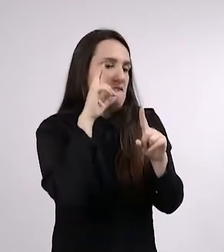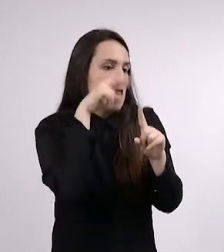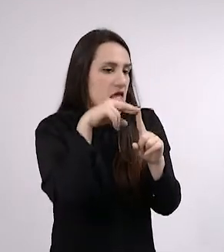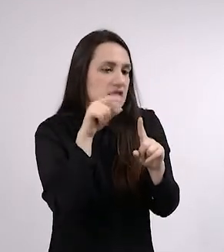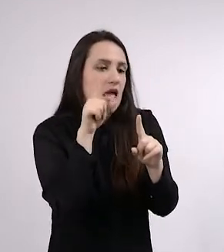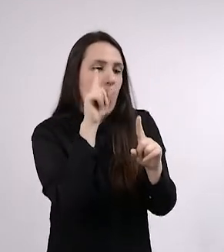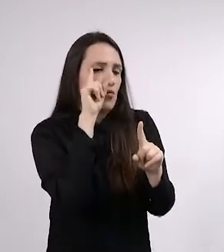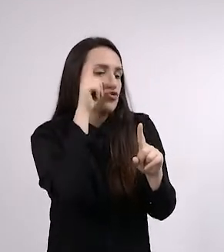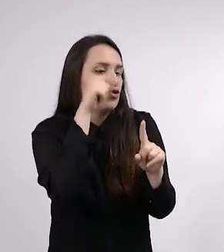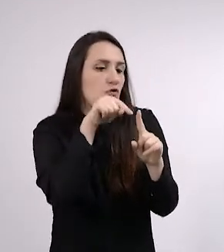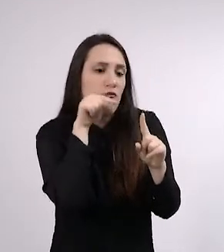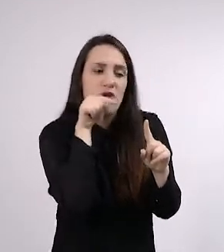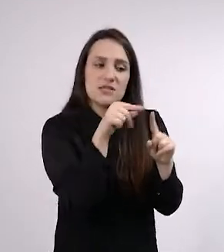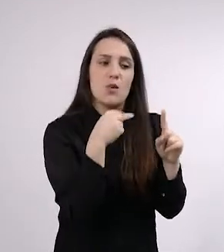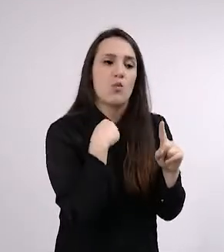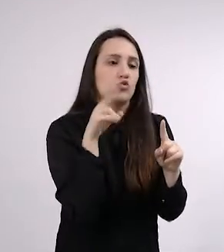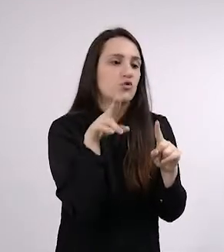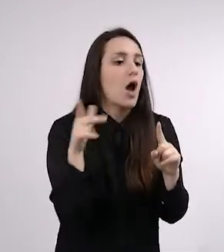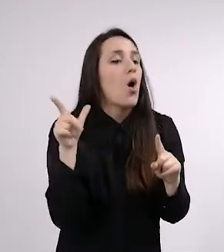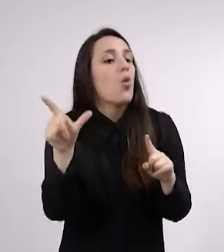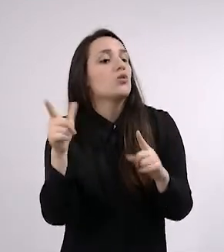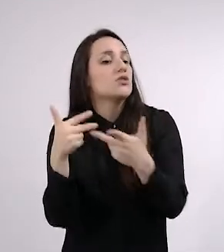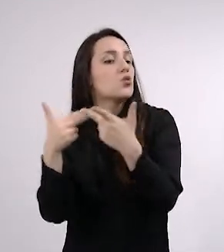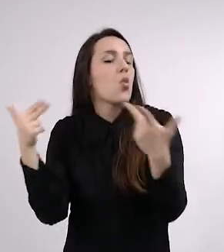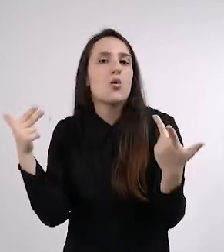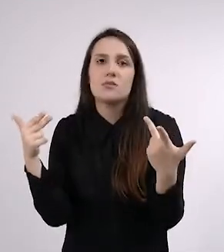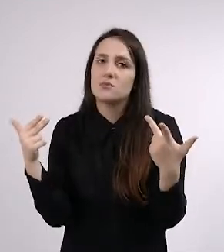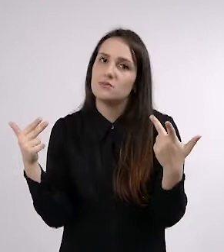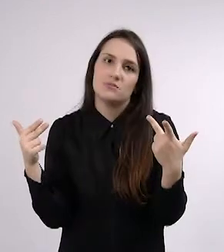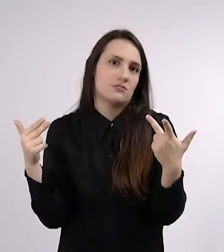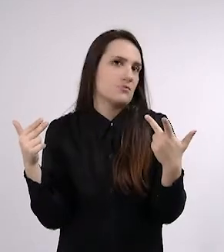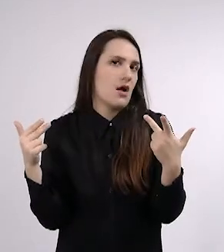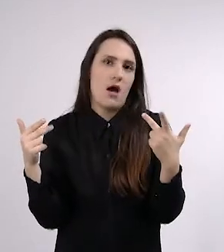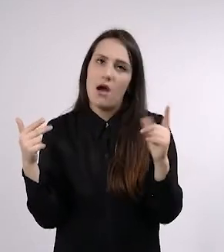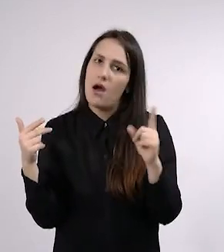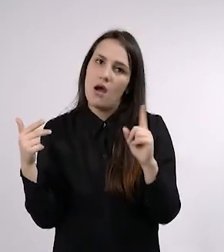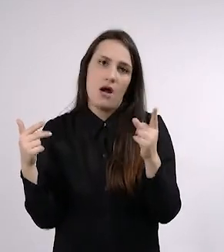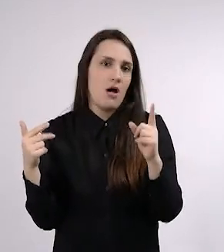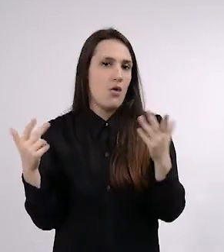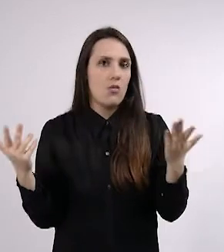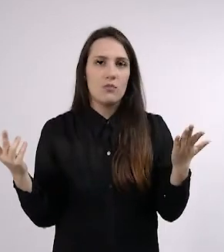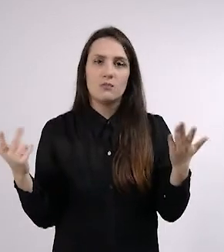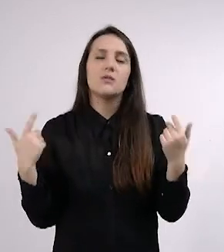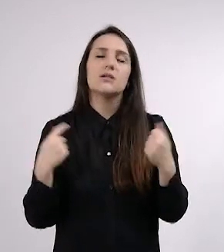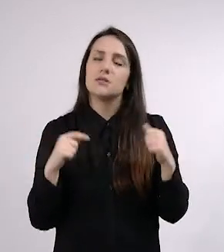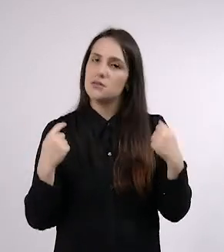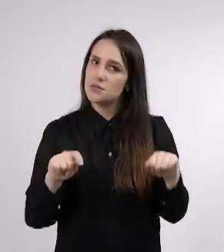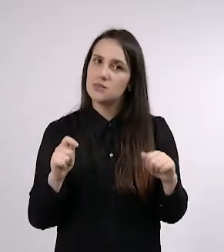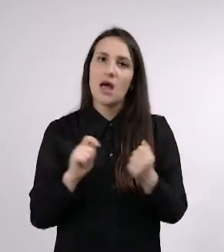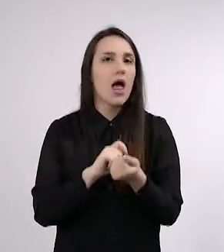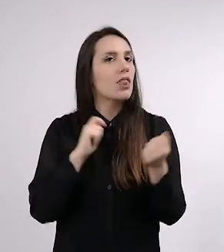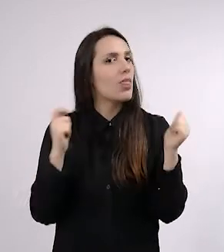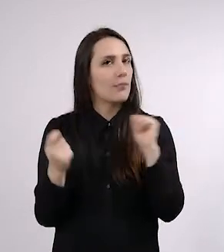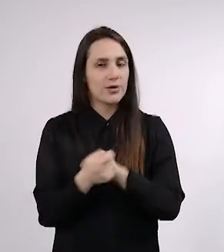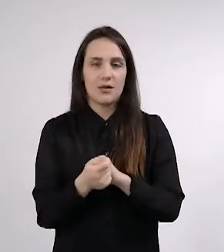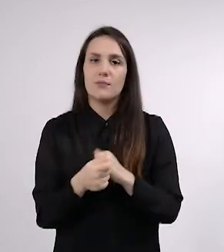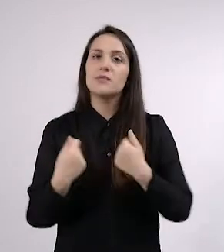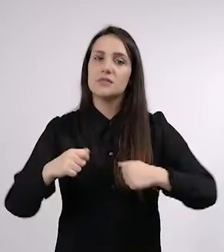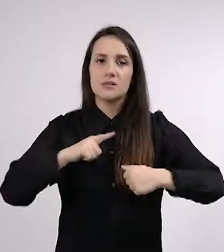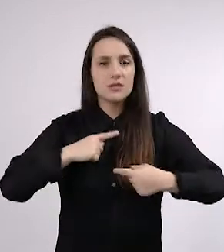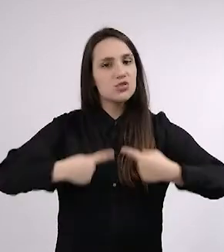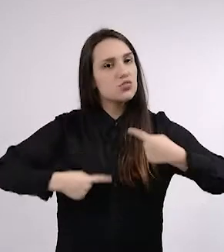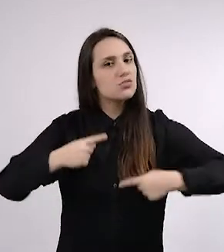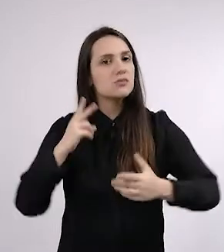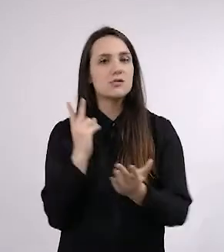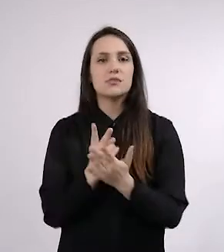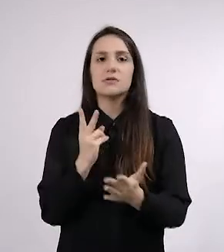dogmas ou a questões específicas ao longo de dezenas de anos, né, muitas vezes. A gente tem que se atualizar e abrir a